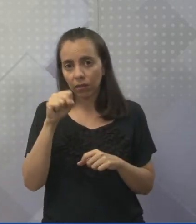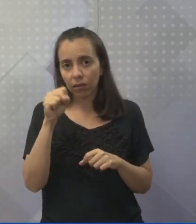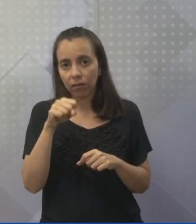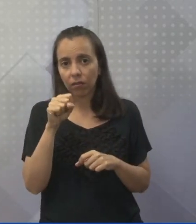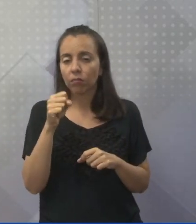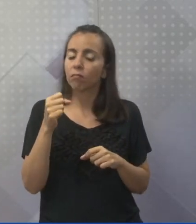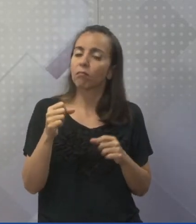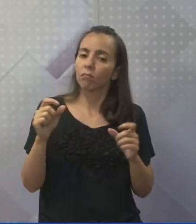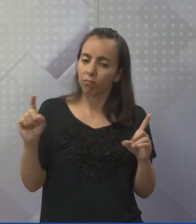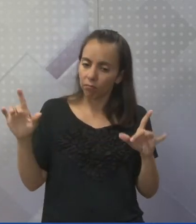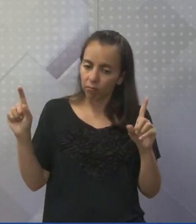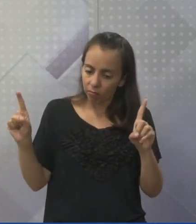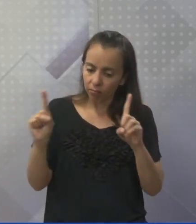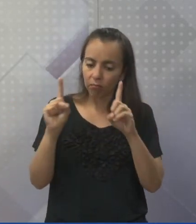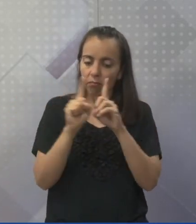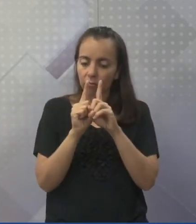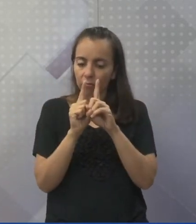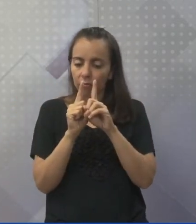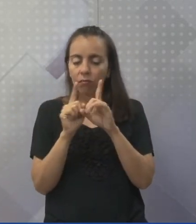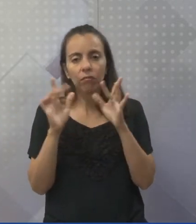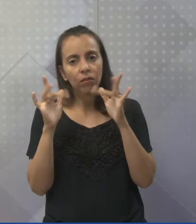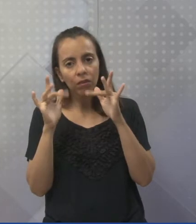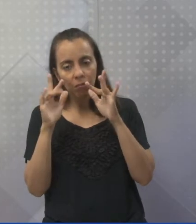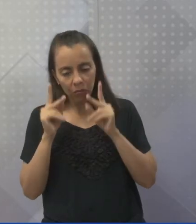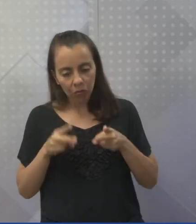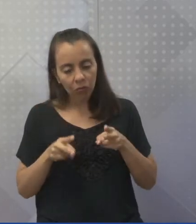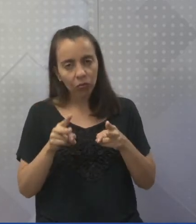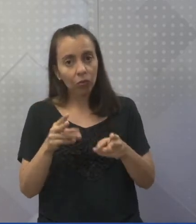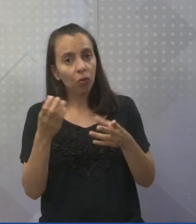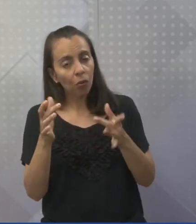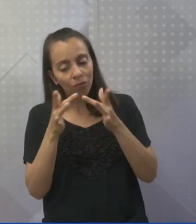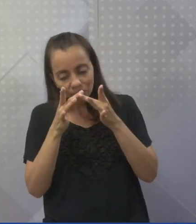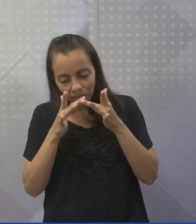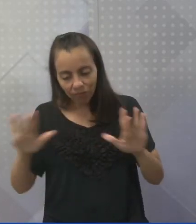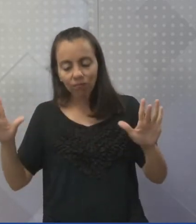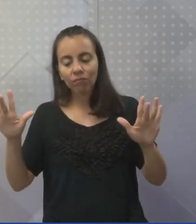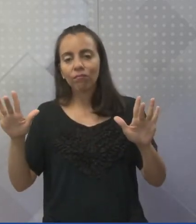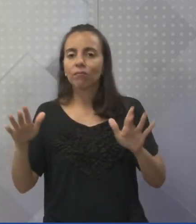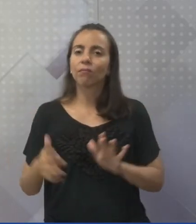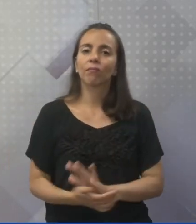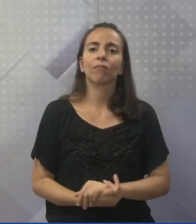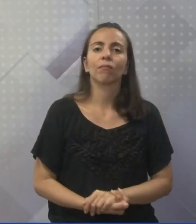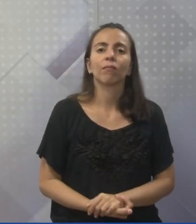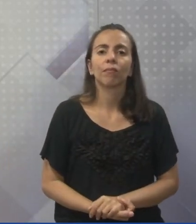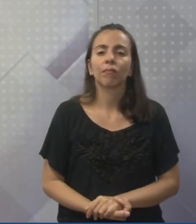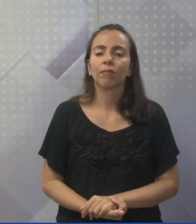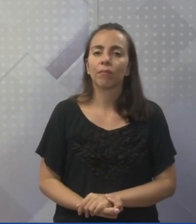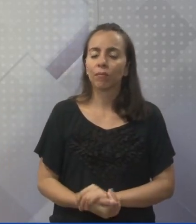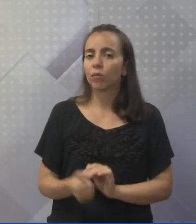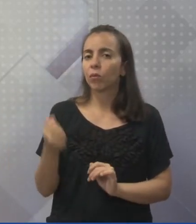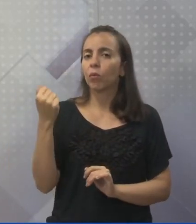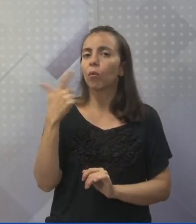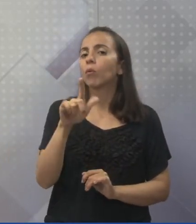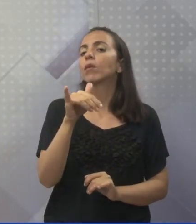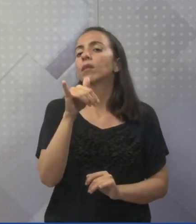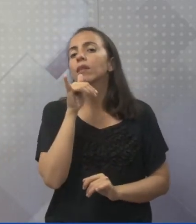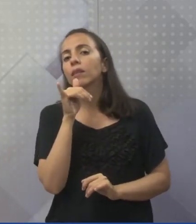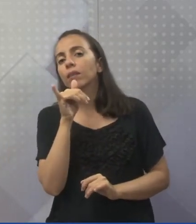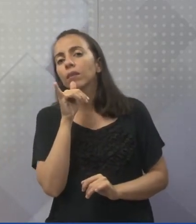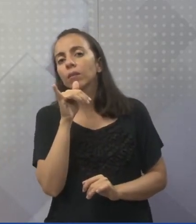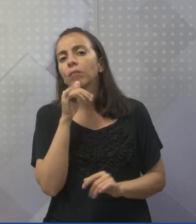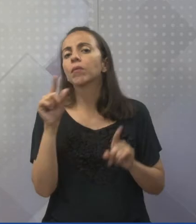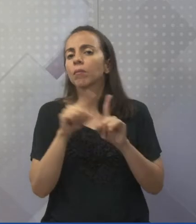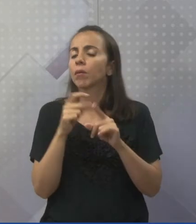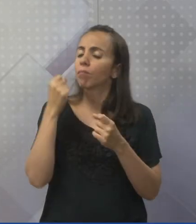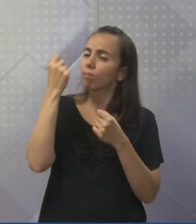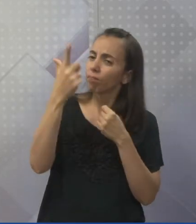quando tem um problema relacionado às relações pessoais. Então também tem outro exemplo de uma condição